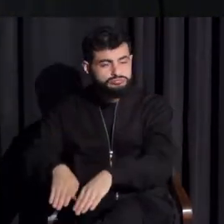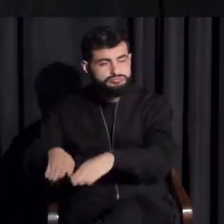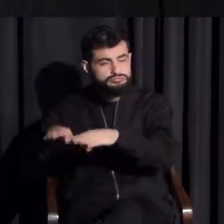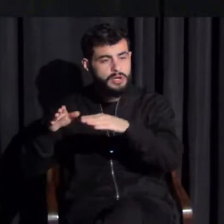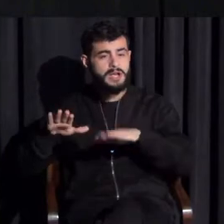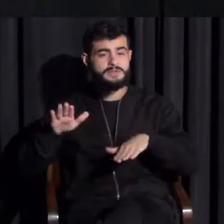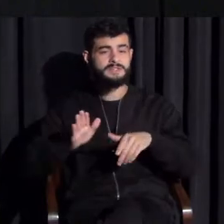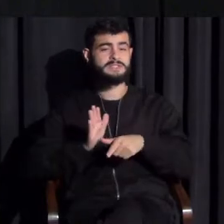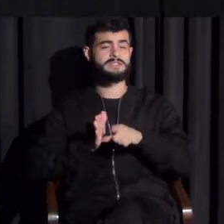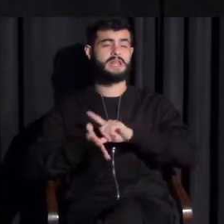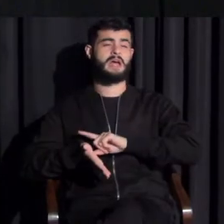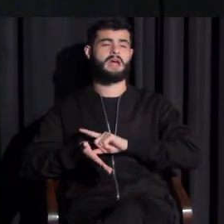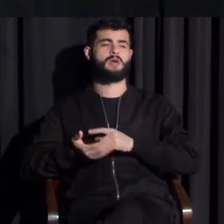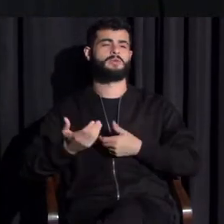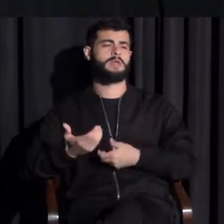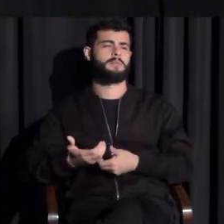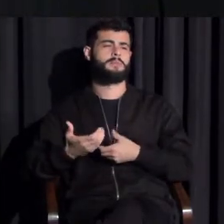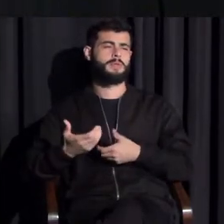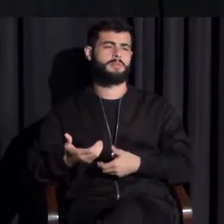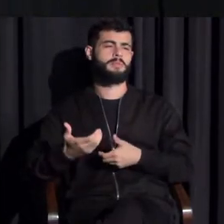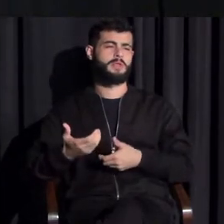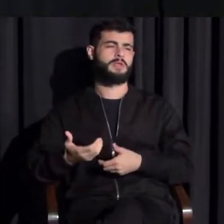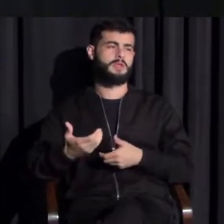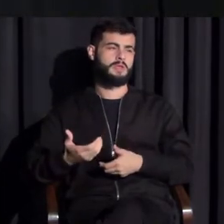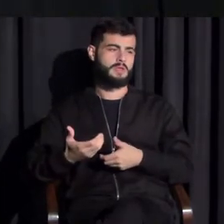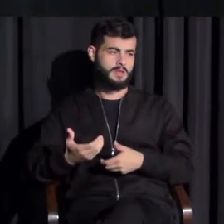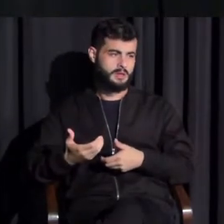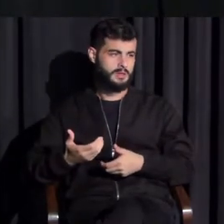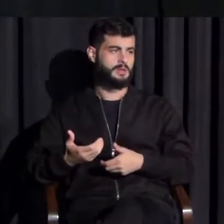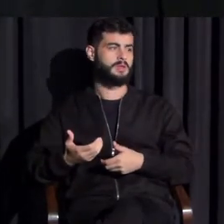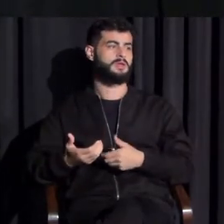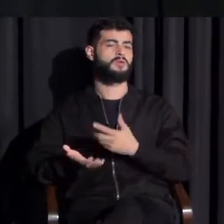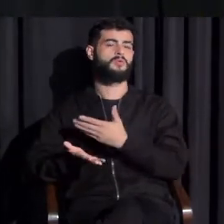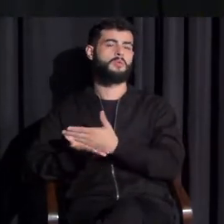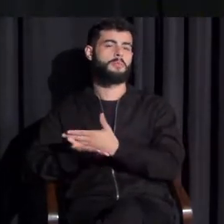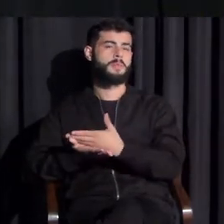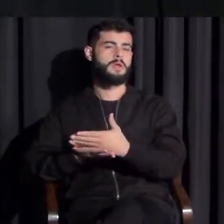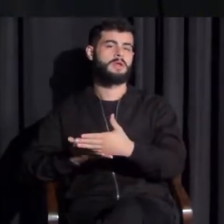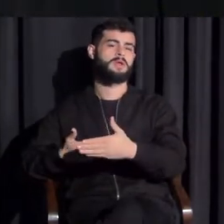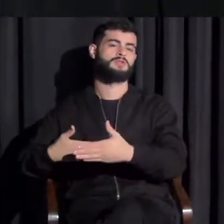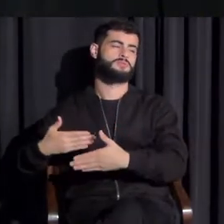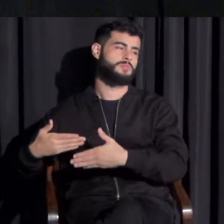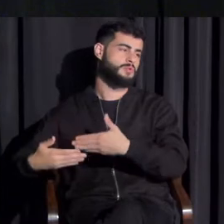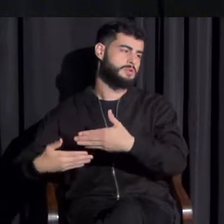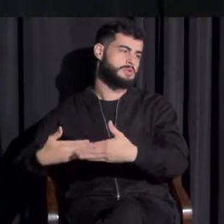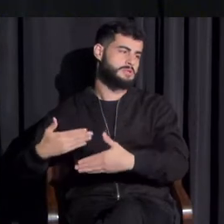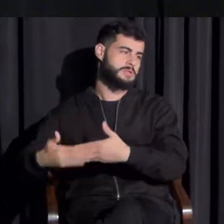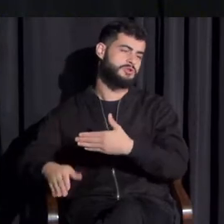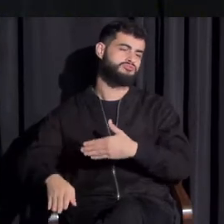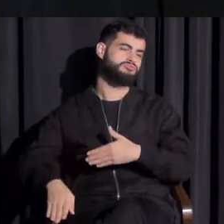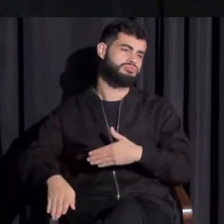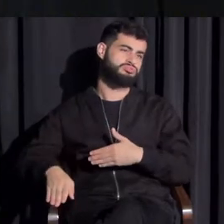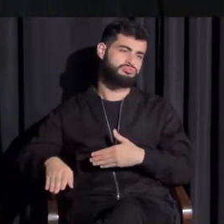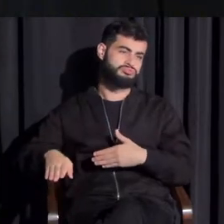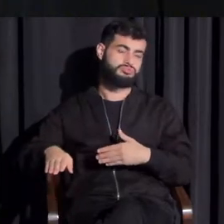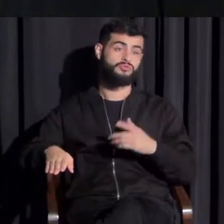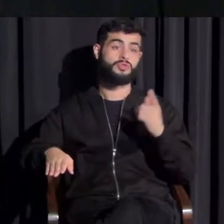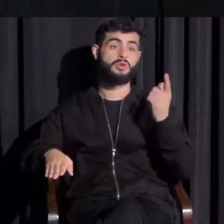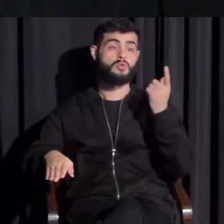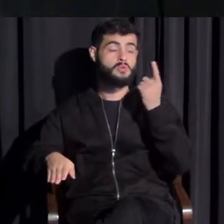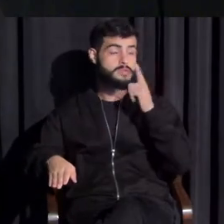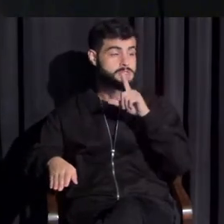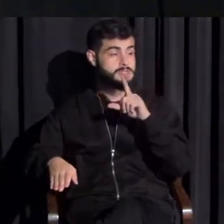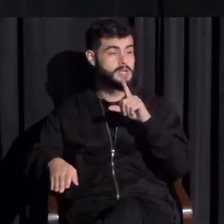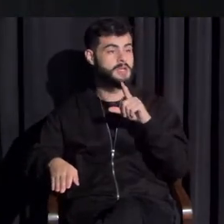tendo fases ou como tendo um processo de desenvolvimento que vai aproximando